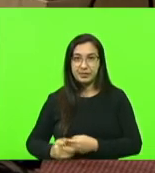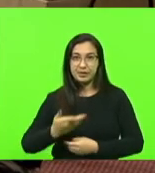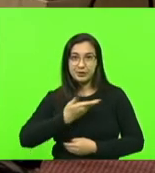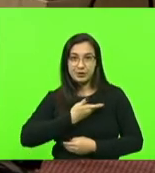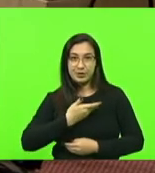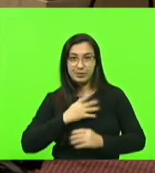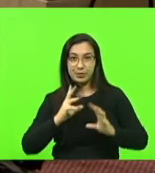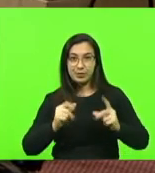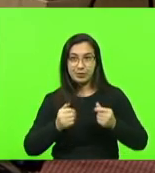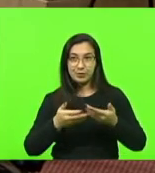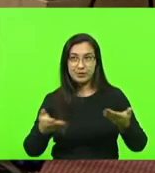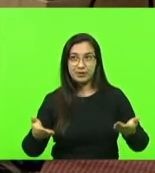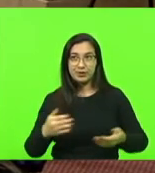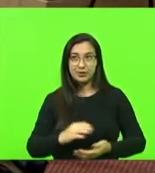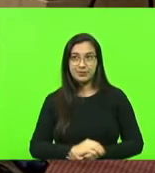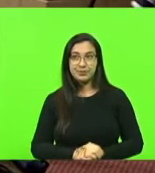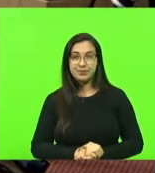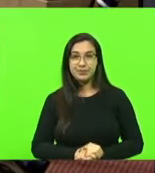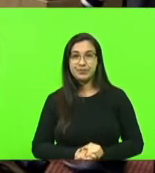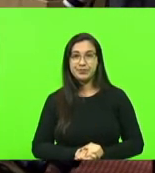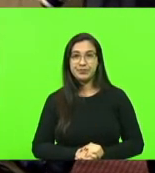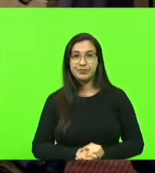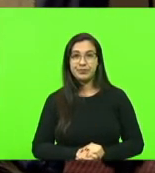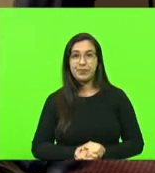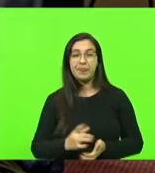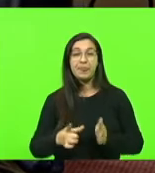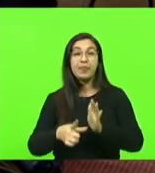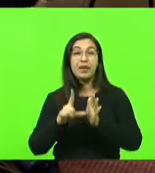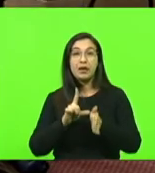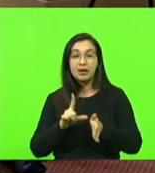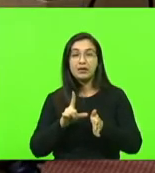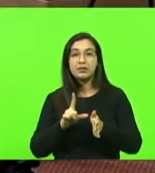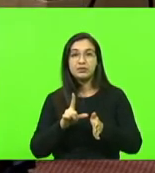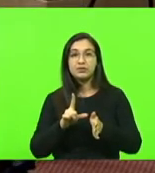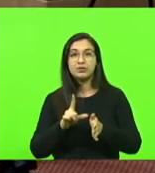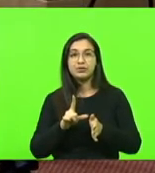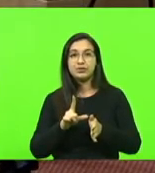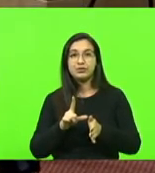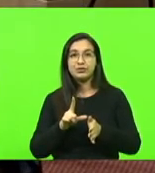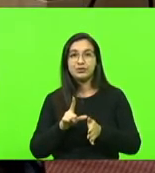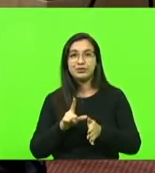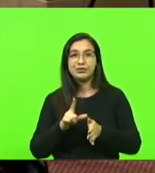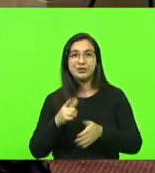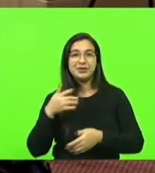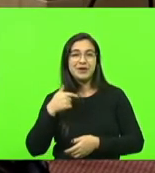Eu gostaria, antes de dar o meu pitaco nessa